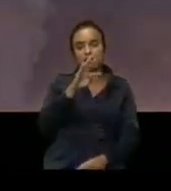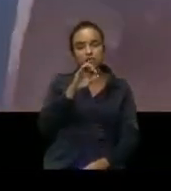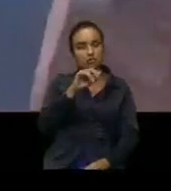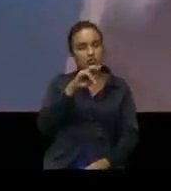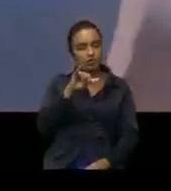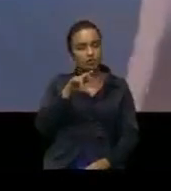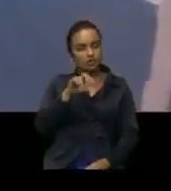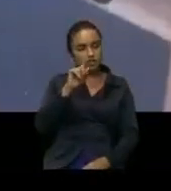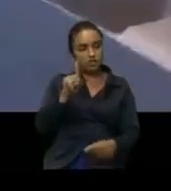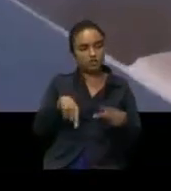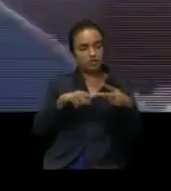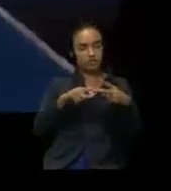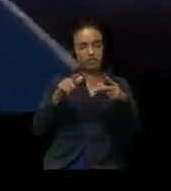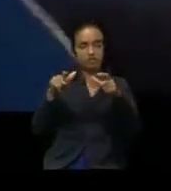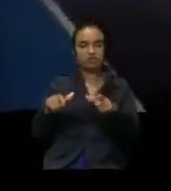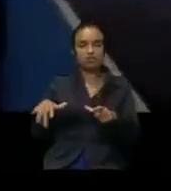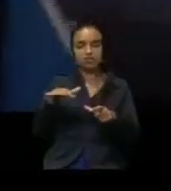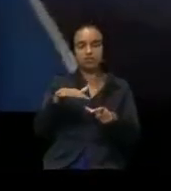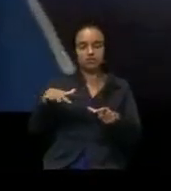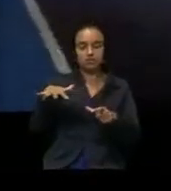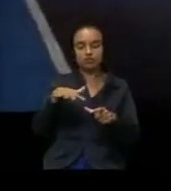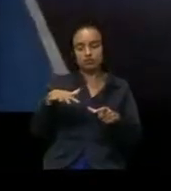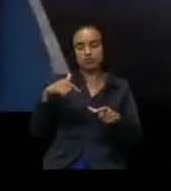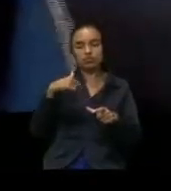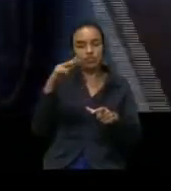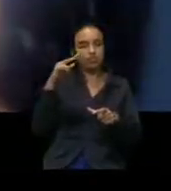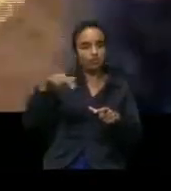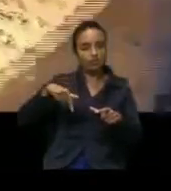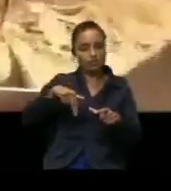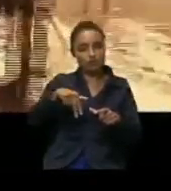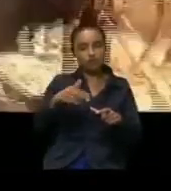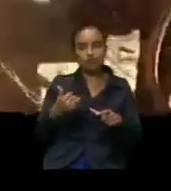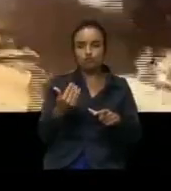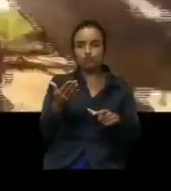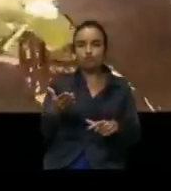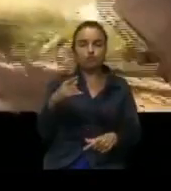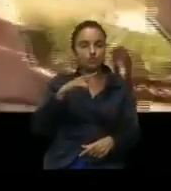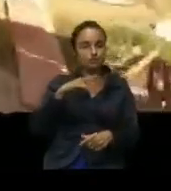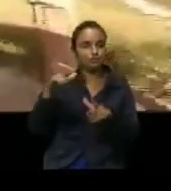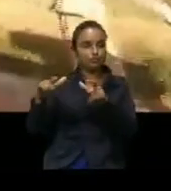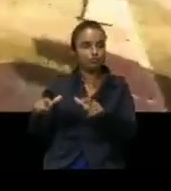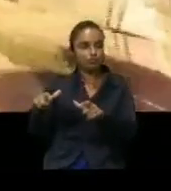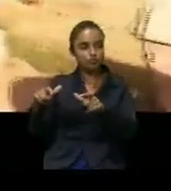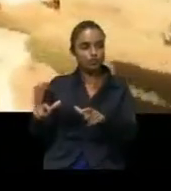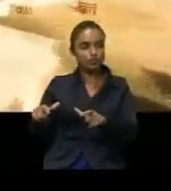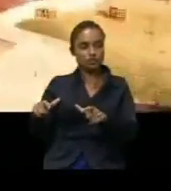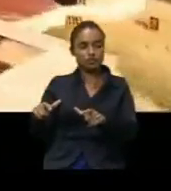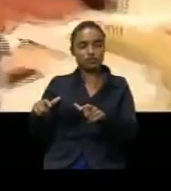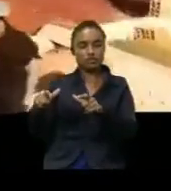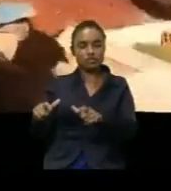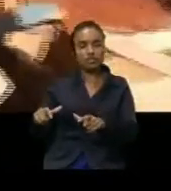tem um cantinho para descanso dos trabalhadores. Sobra de 2 ou 3 trabalhadores.